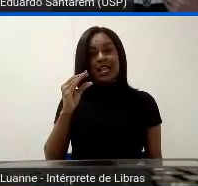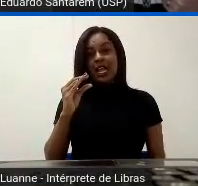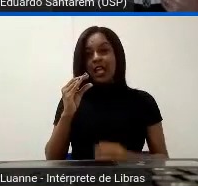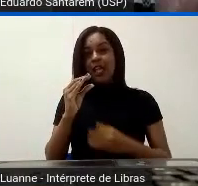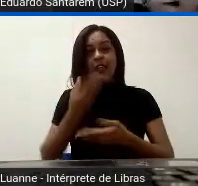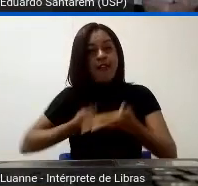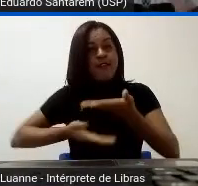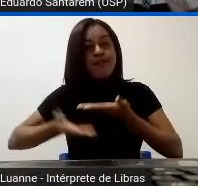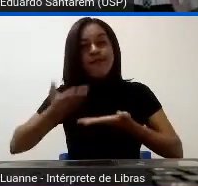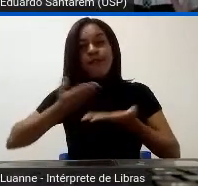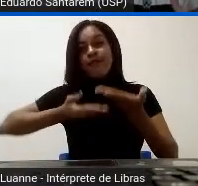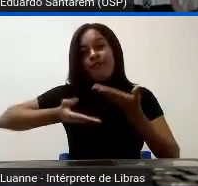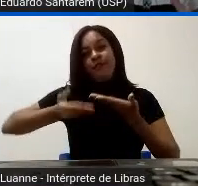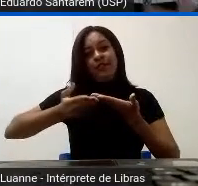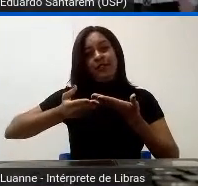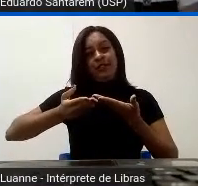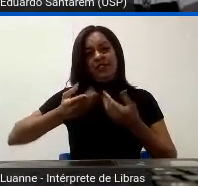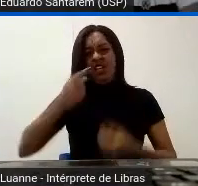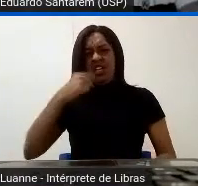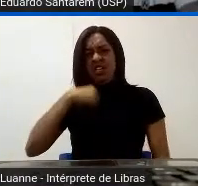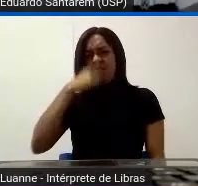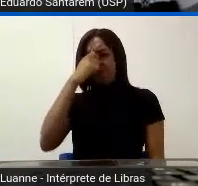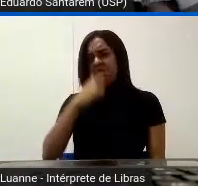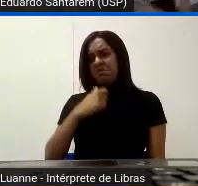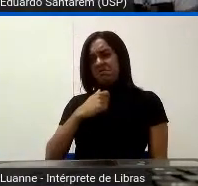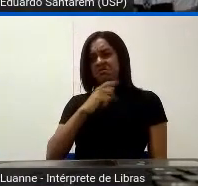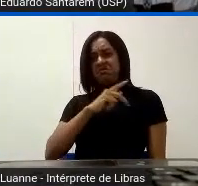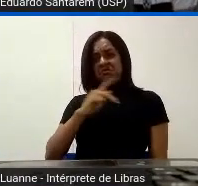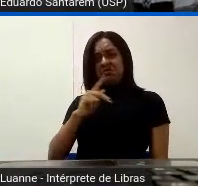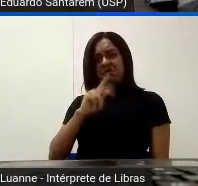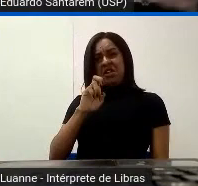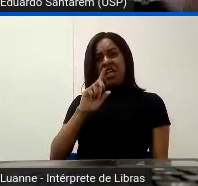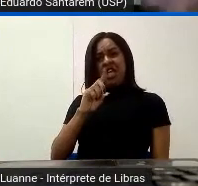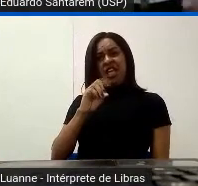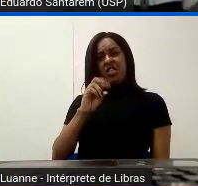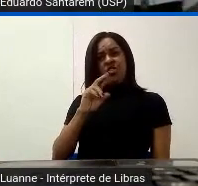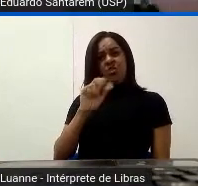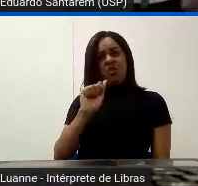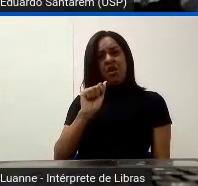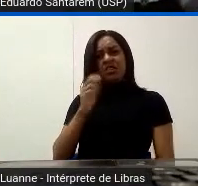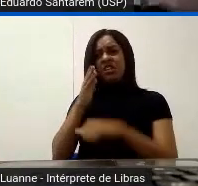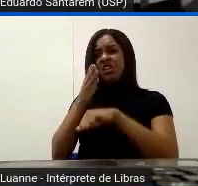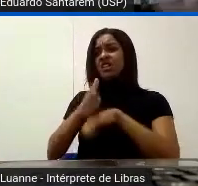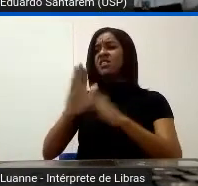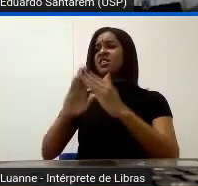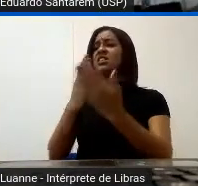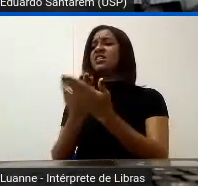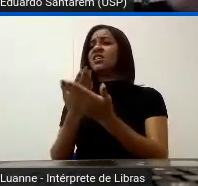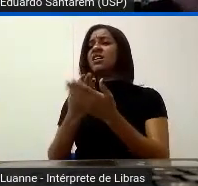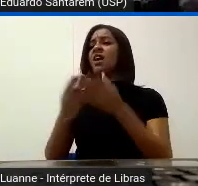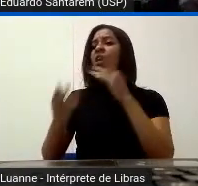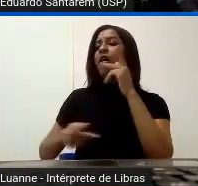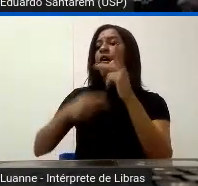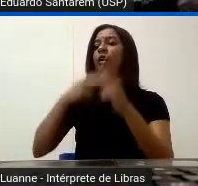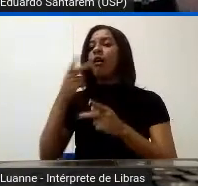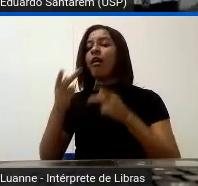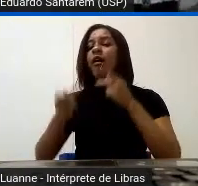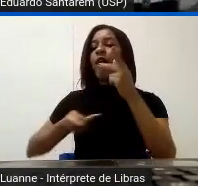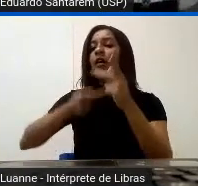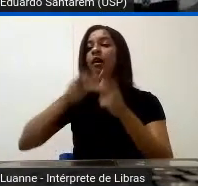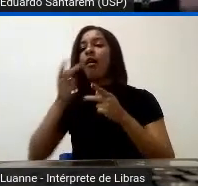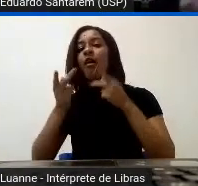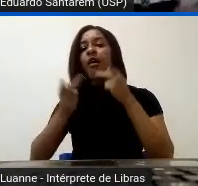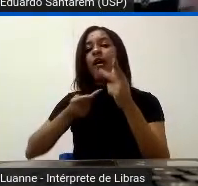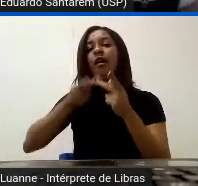eu ir para uma sala de aula né Eu Eduardo quando eu vou dar uma sala de aula e ficar falando lá o tempo todo porque eu não vou conseguir